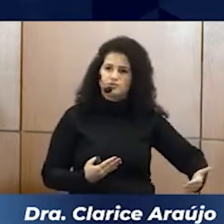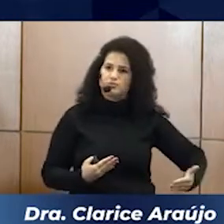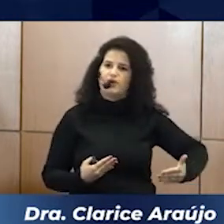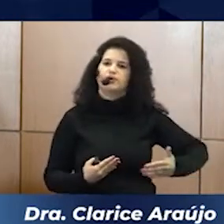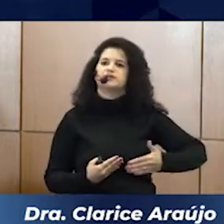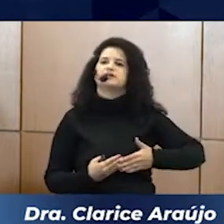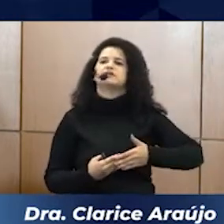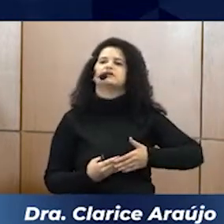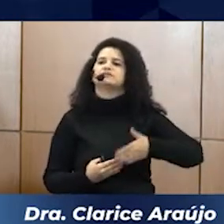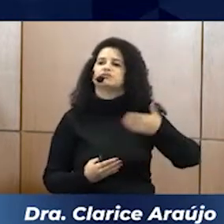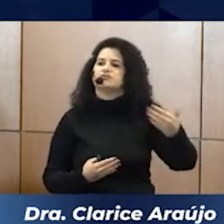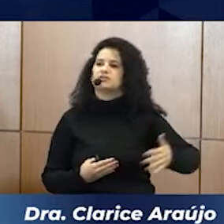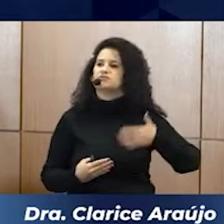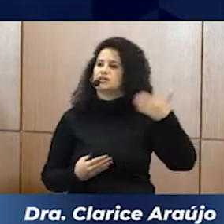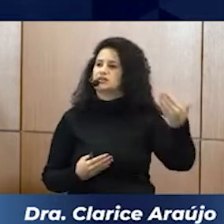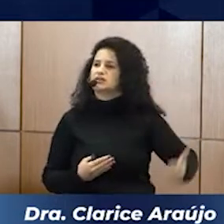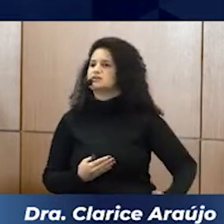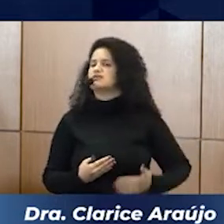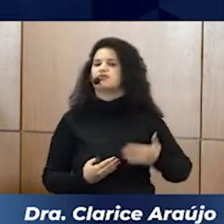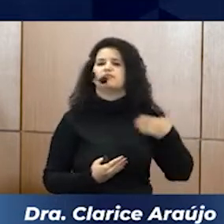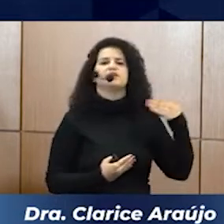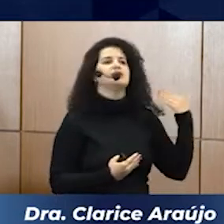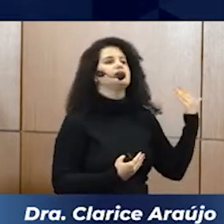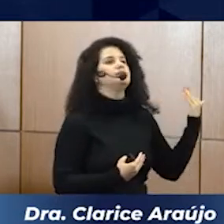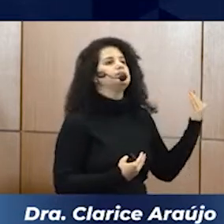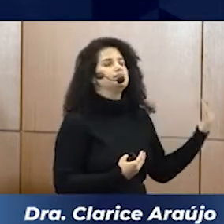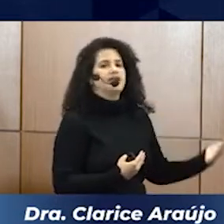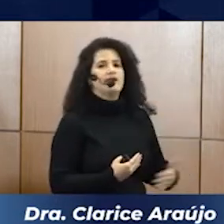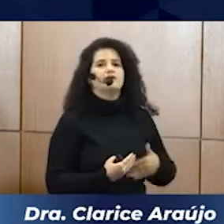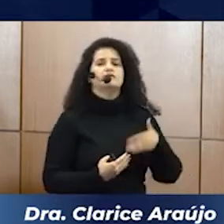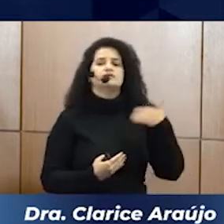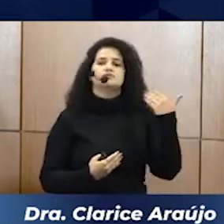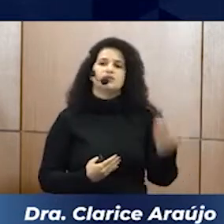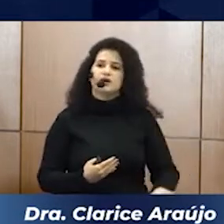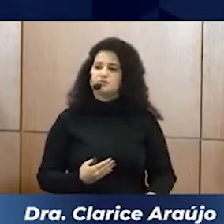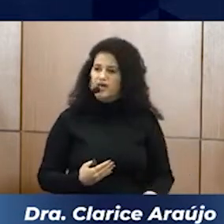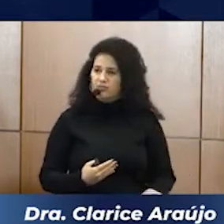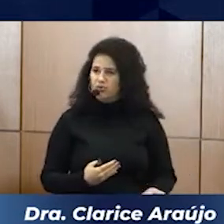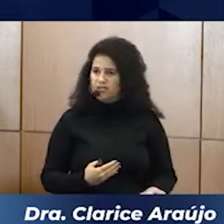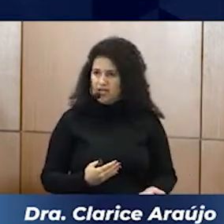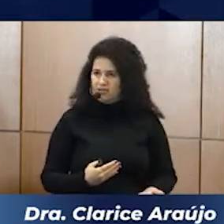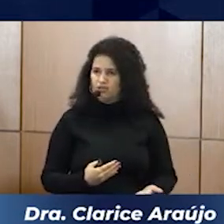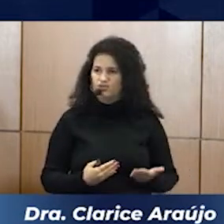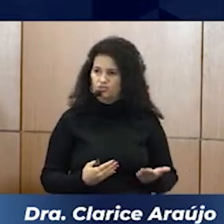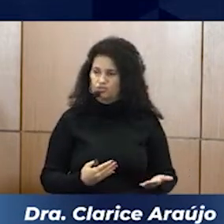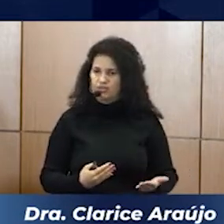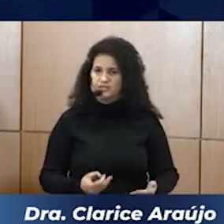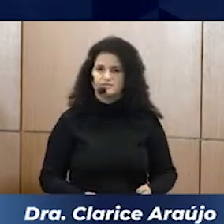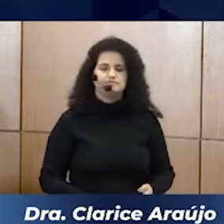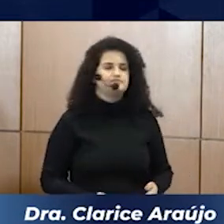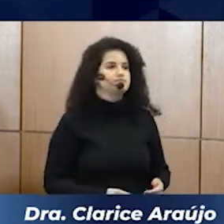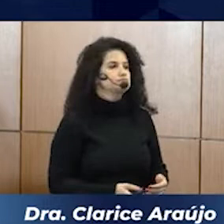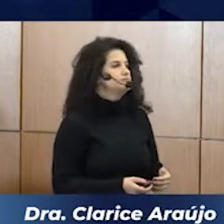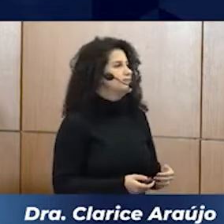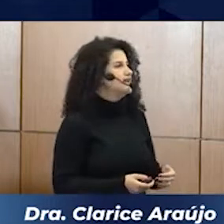seguida, fomos para outra criança, convidamos a criança, a família, né, estudamos a abordagem